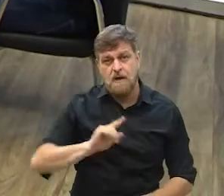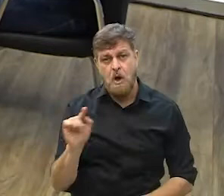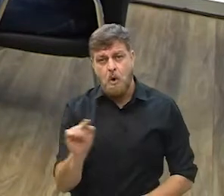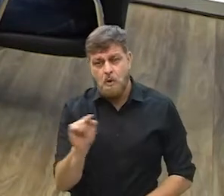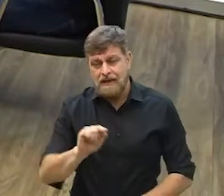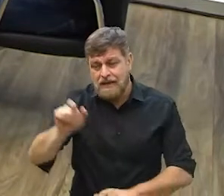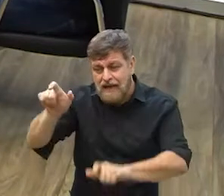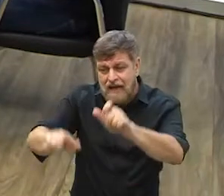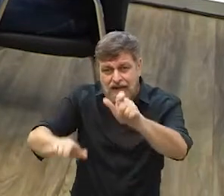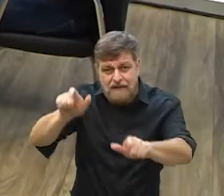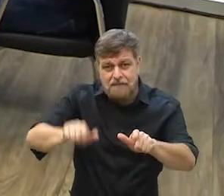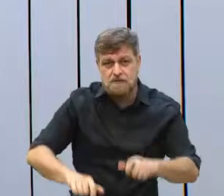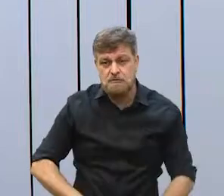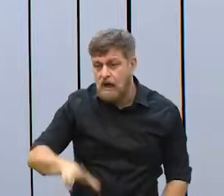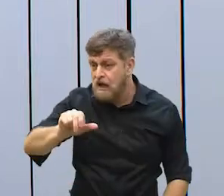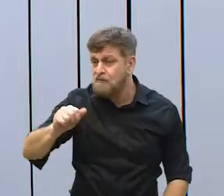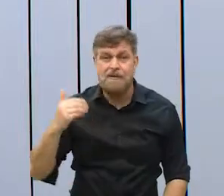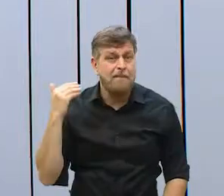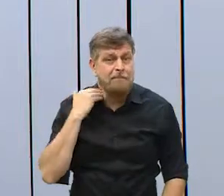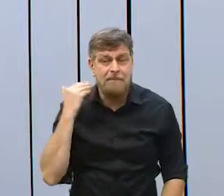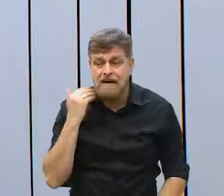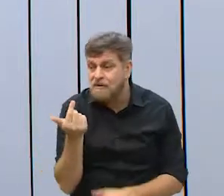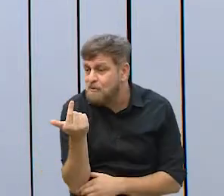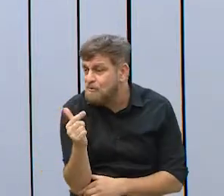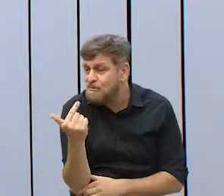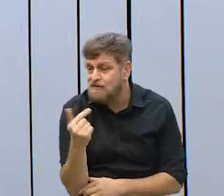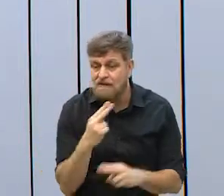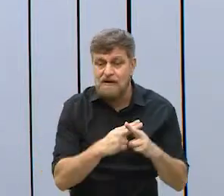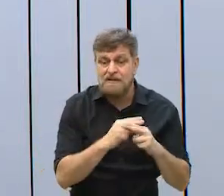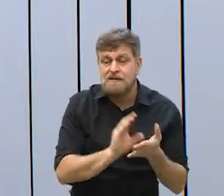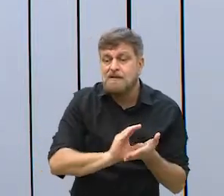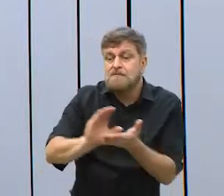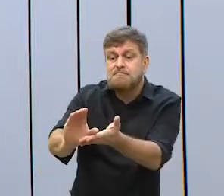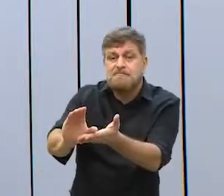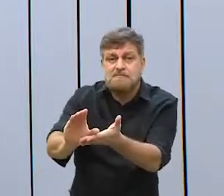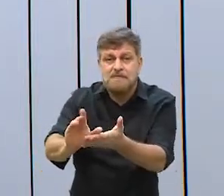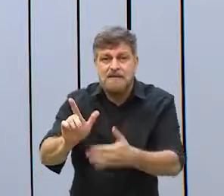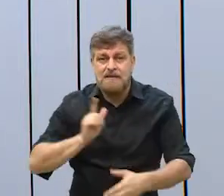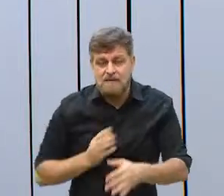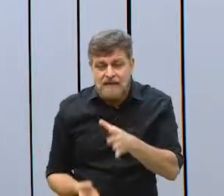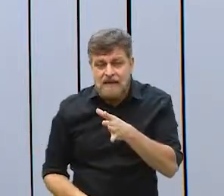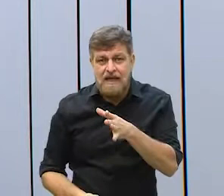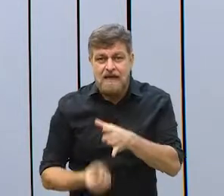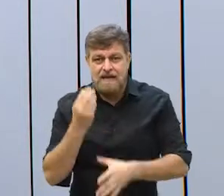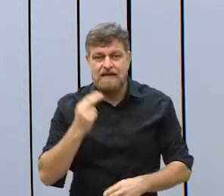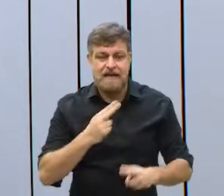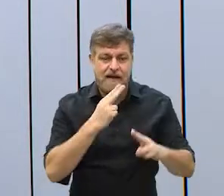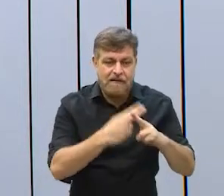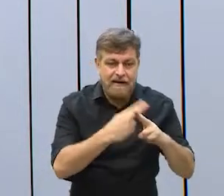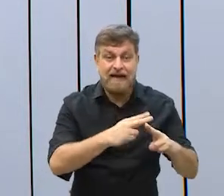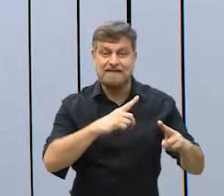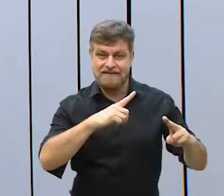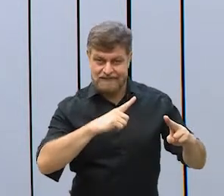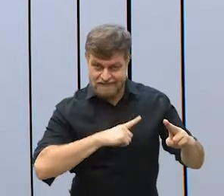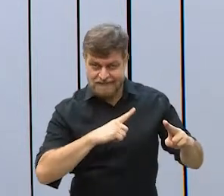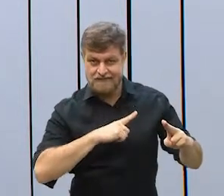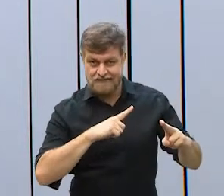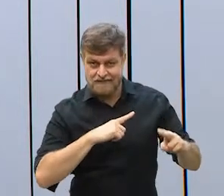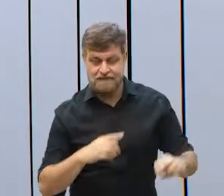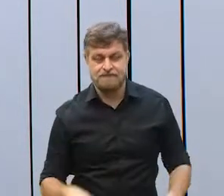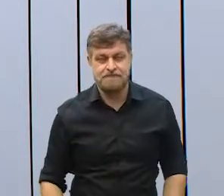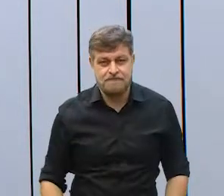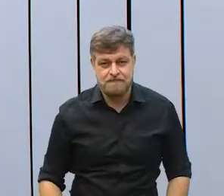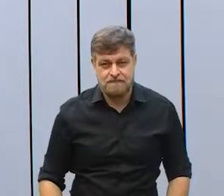das pessoas nunca teve uma conta para receber o auxílio. Exato. Teve que se criar ali o Caixa Tem. Então, para você